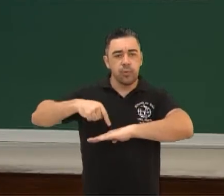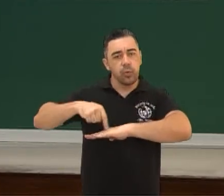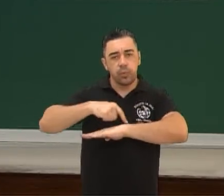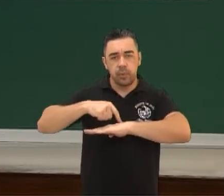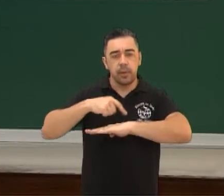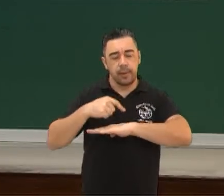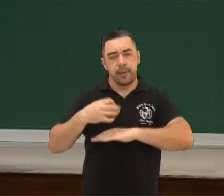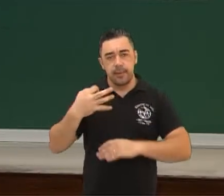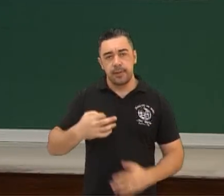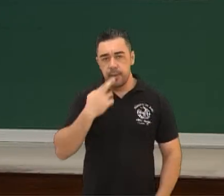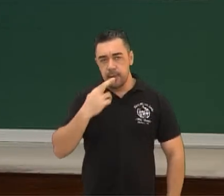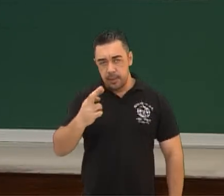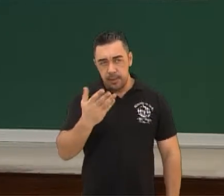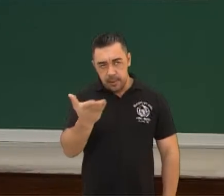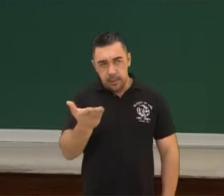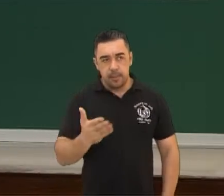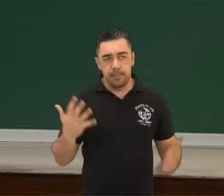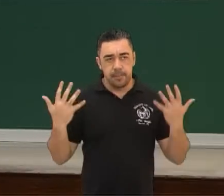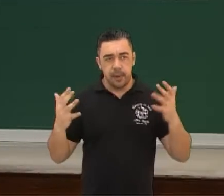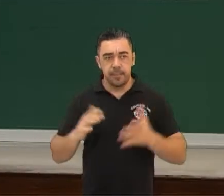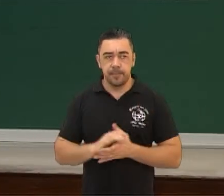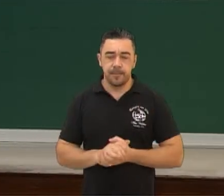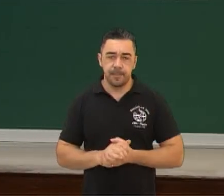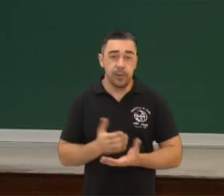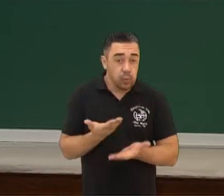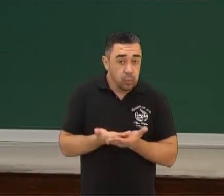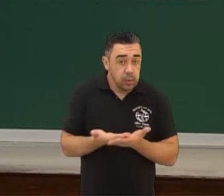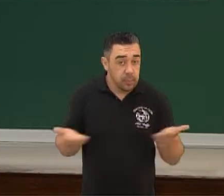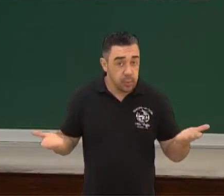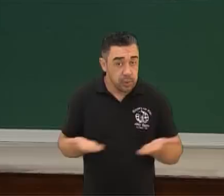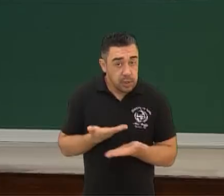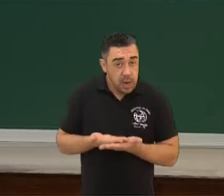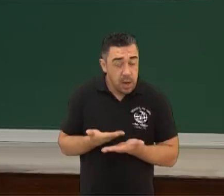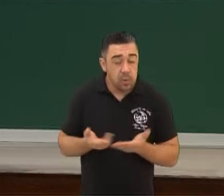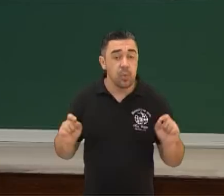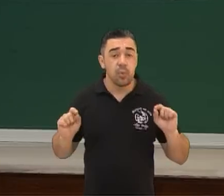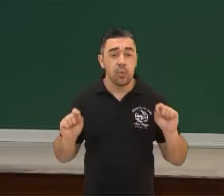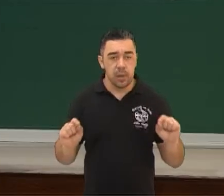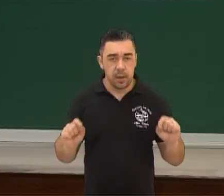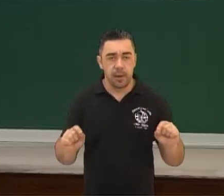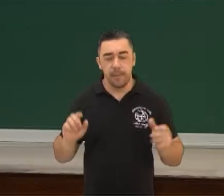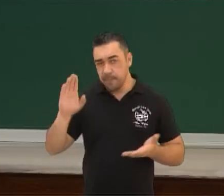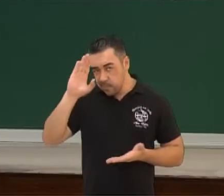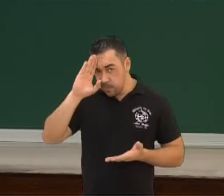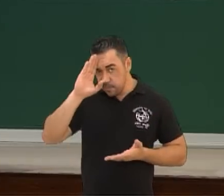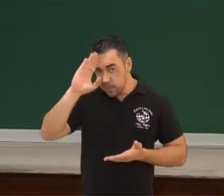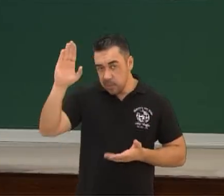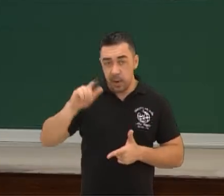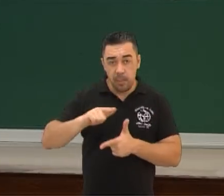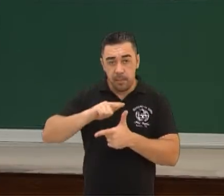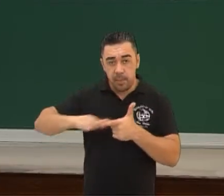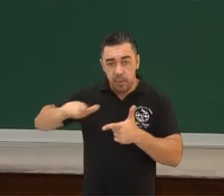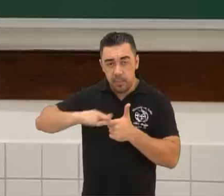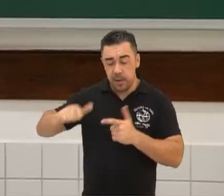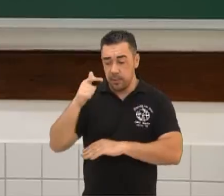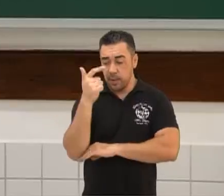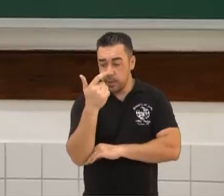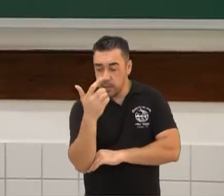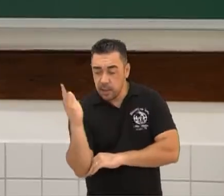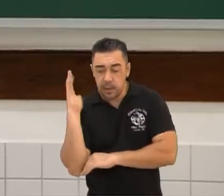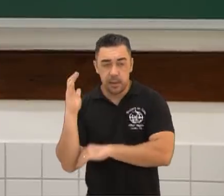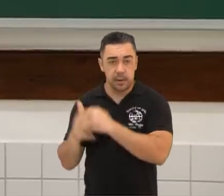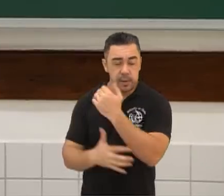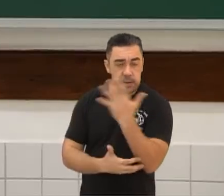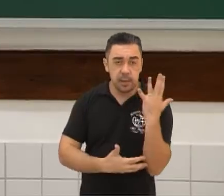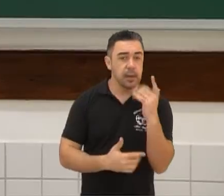quem acertou, parabéns. E aí nós estudamos nessa aula de hoje os principais problemas, né,